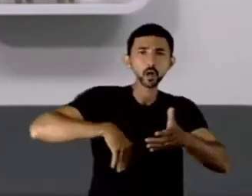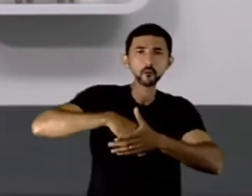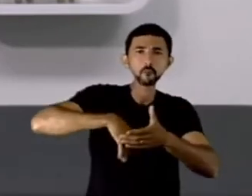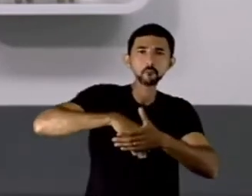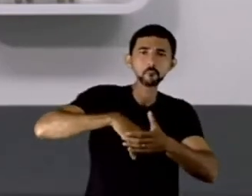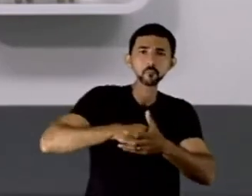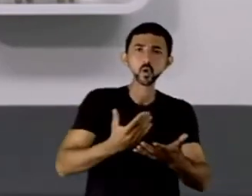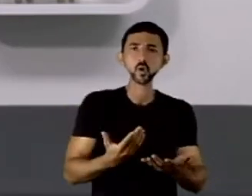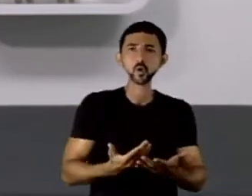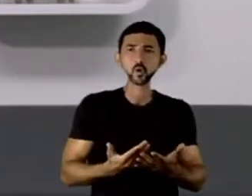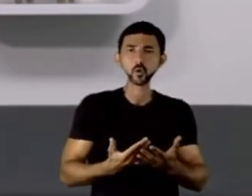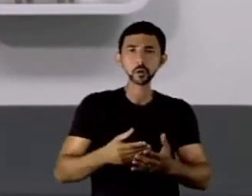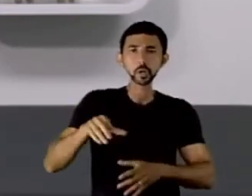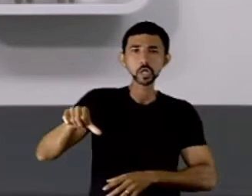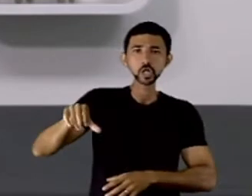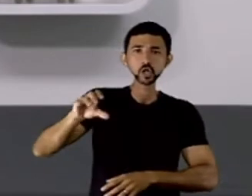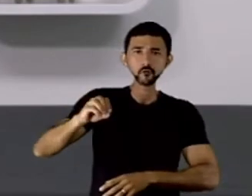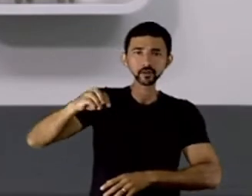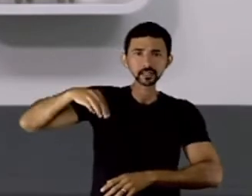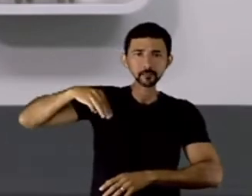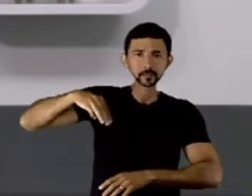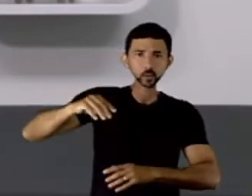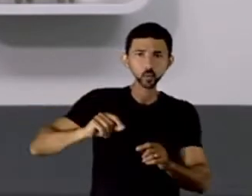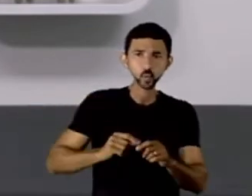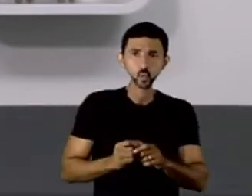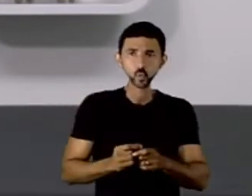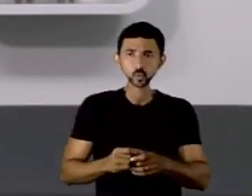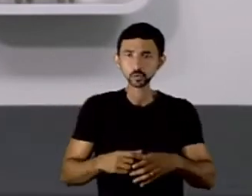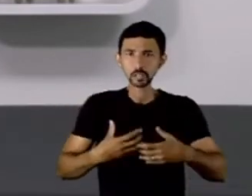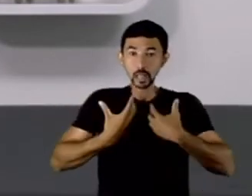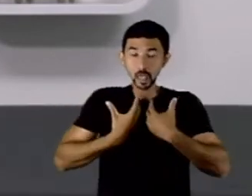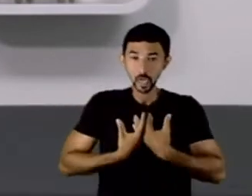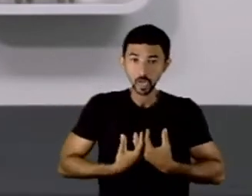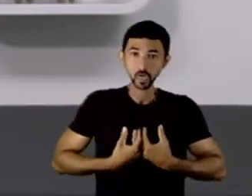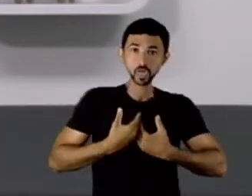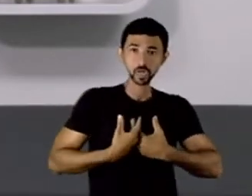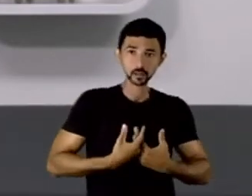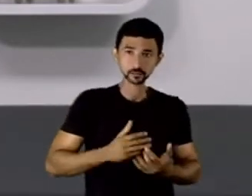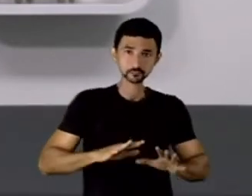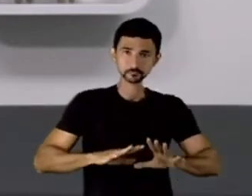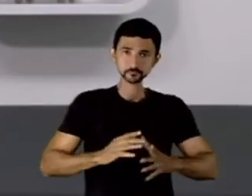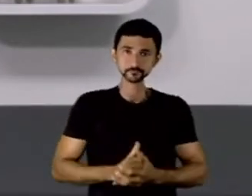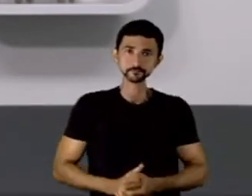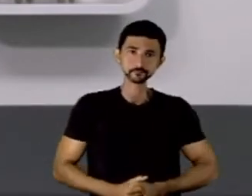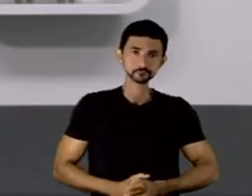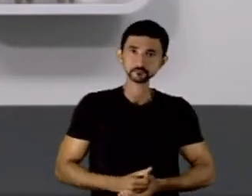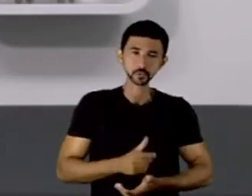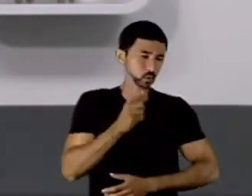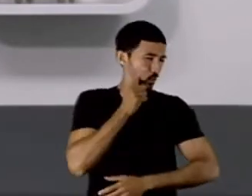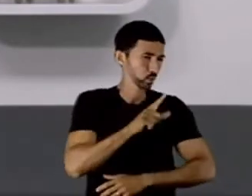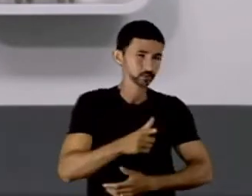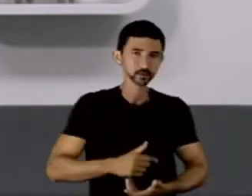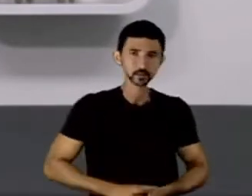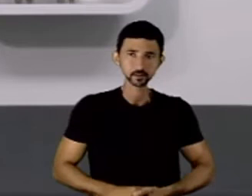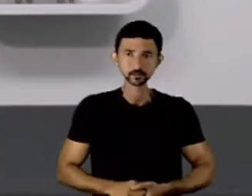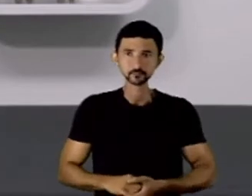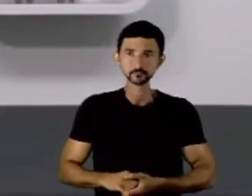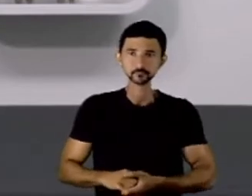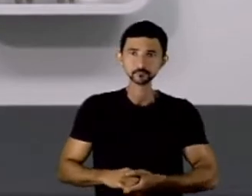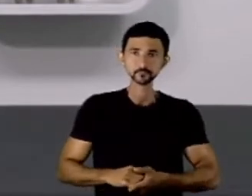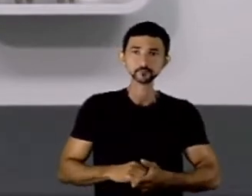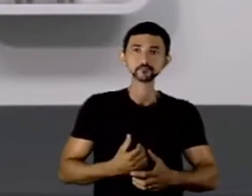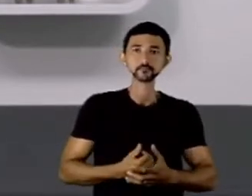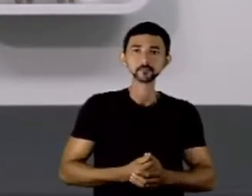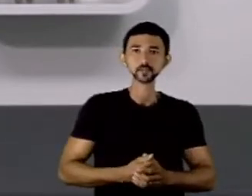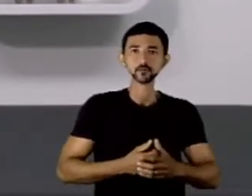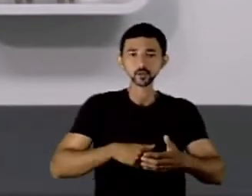futebol durante os 90 minutos de jogo sem você estar fazendo alguma atividade física. Ele vai dizer, joga na primeira semana